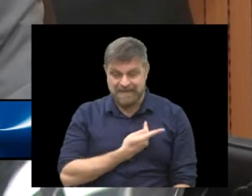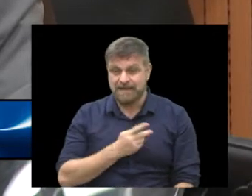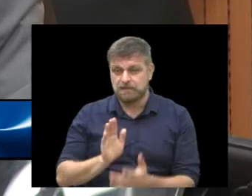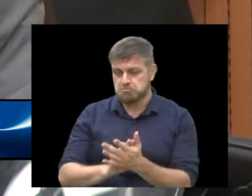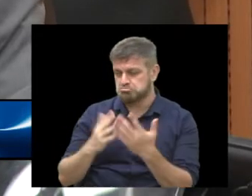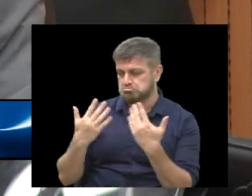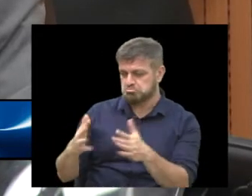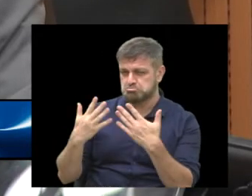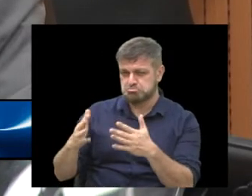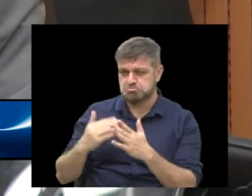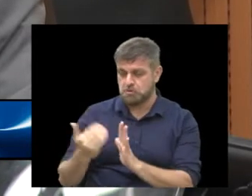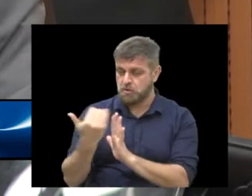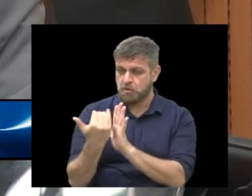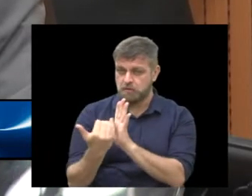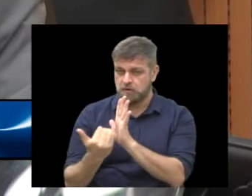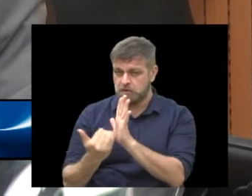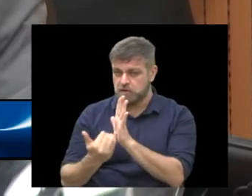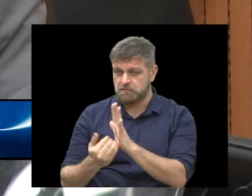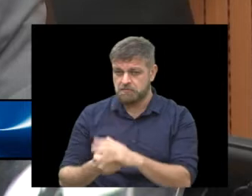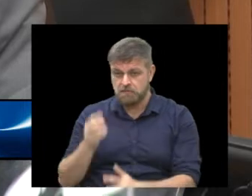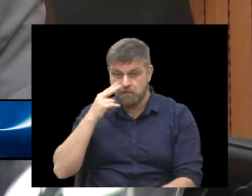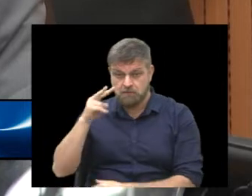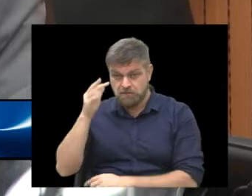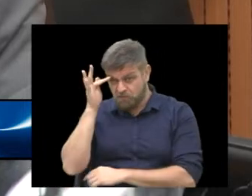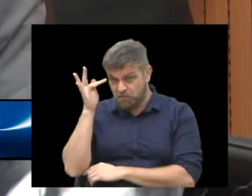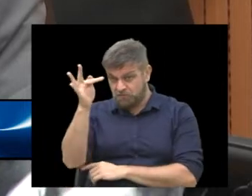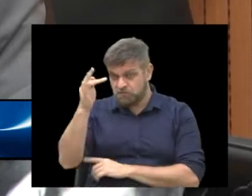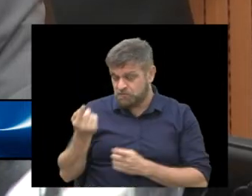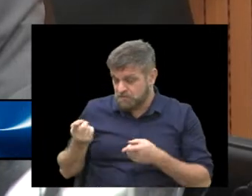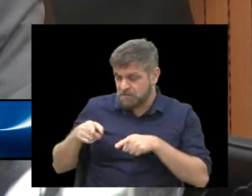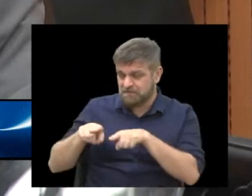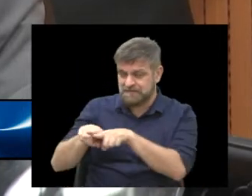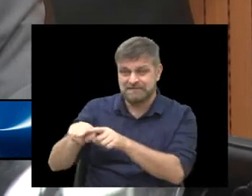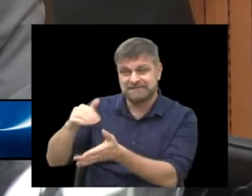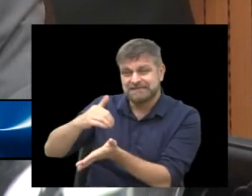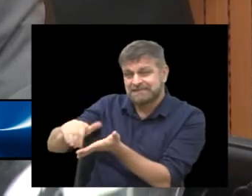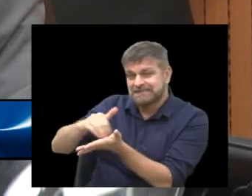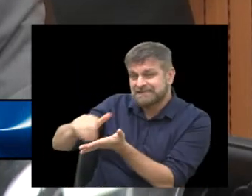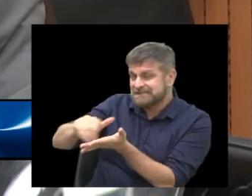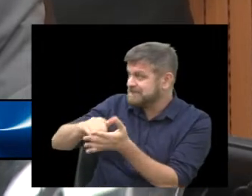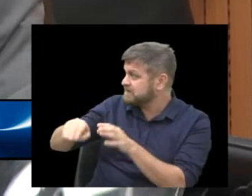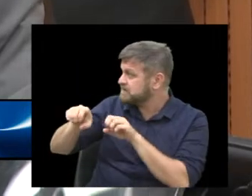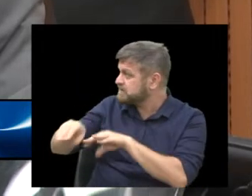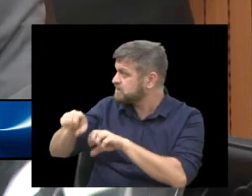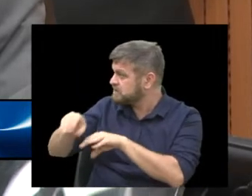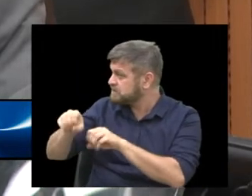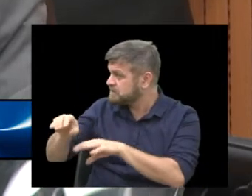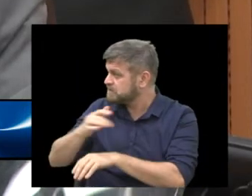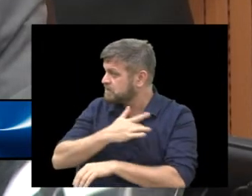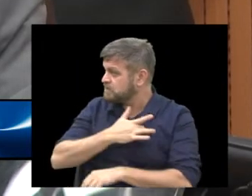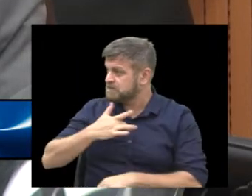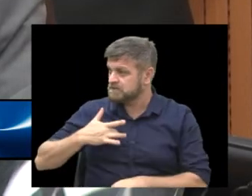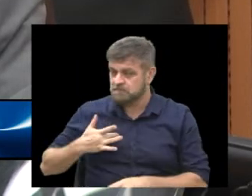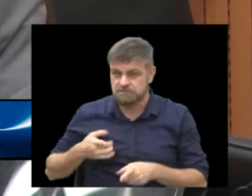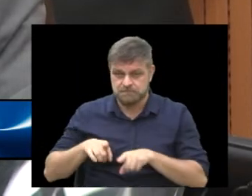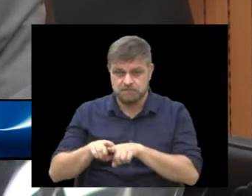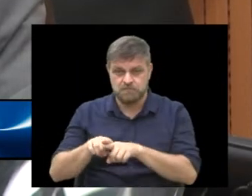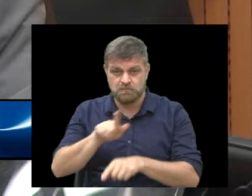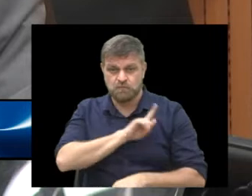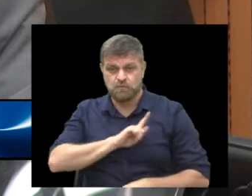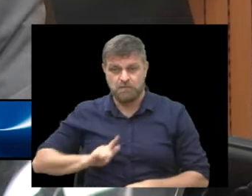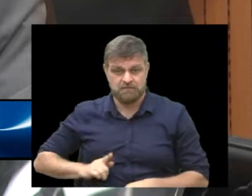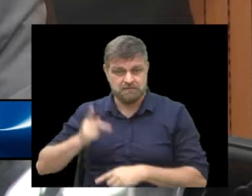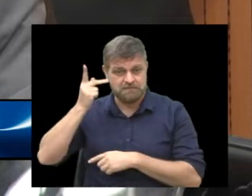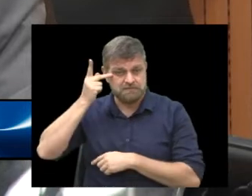aplauso para o programa de Visão do Futuro, uma parceria entre a Secretaria de Educação e de Saúde do Governo do Estado de